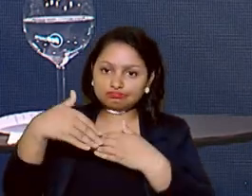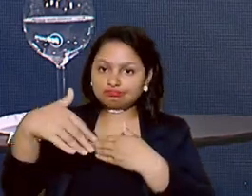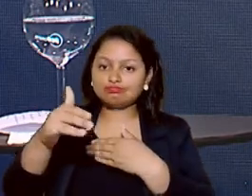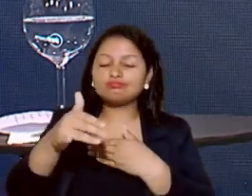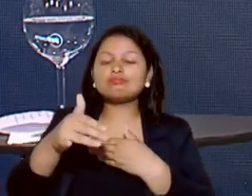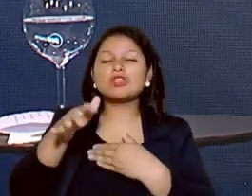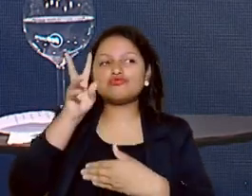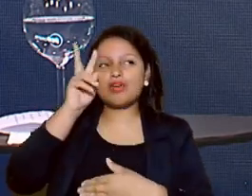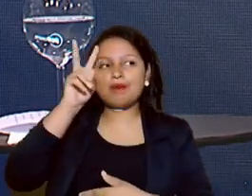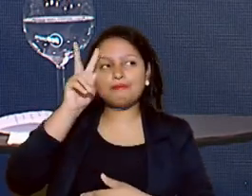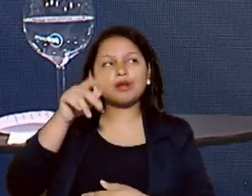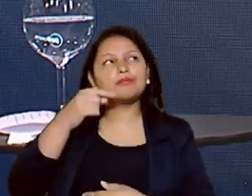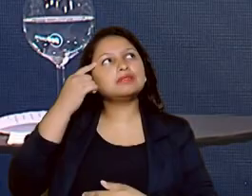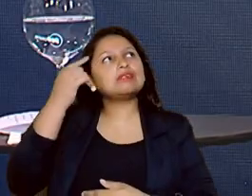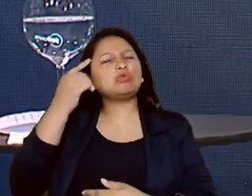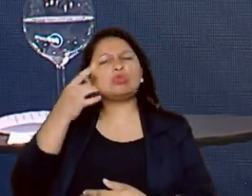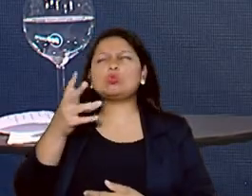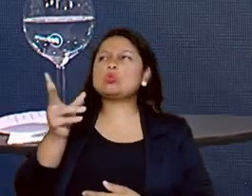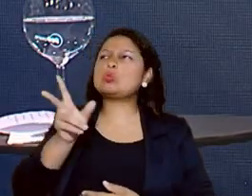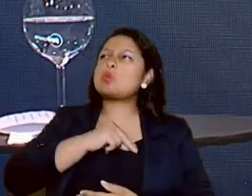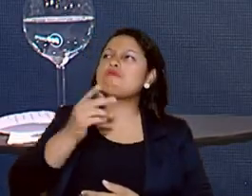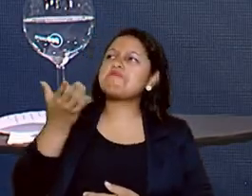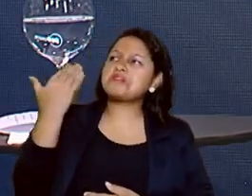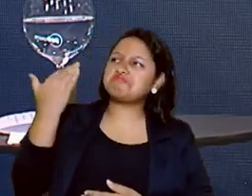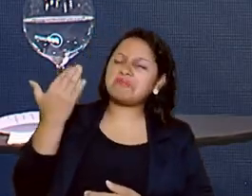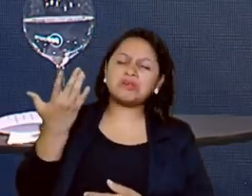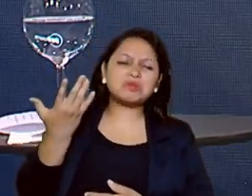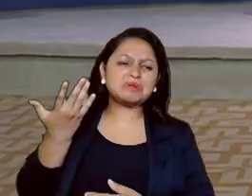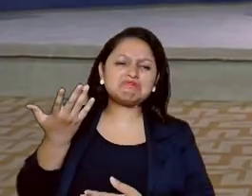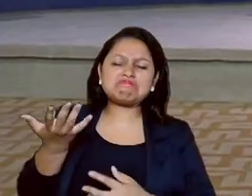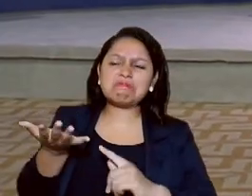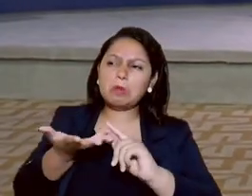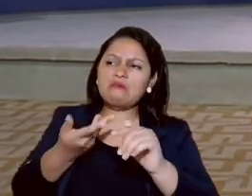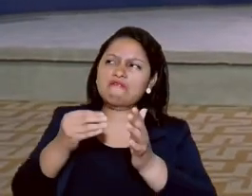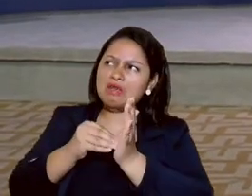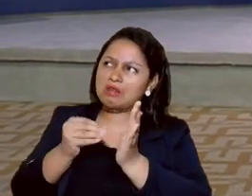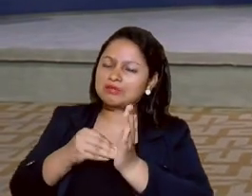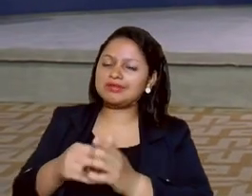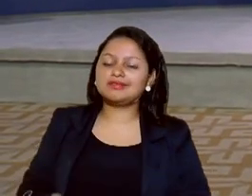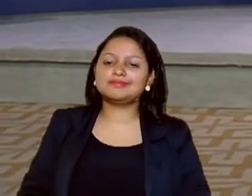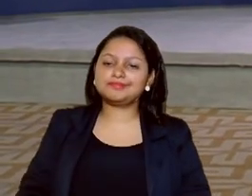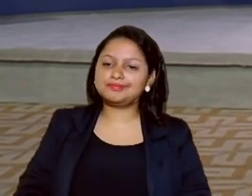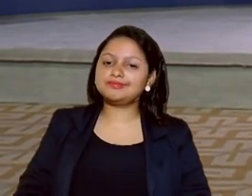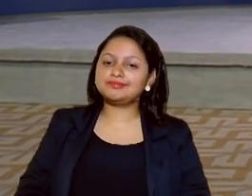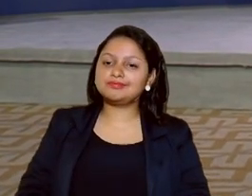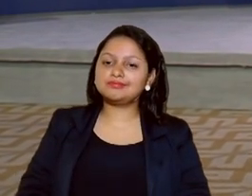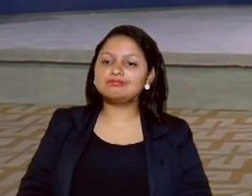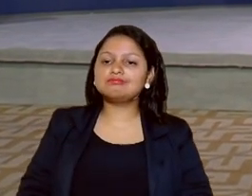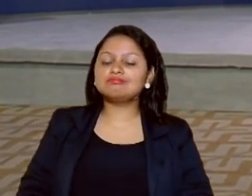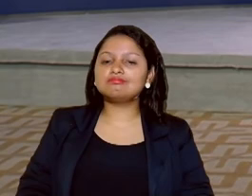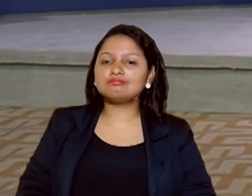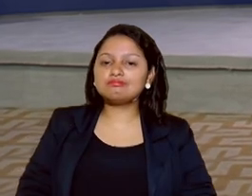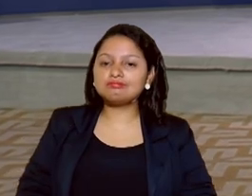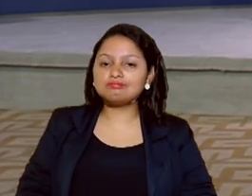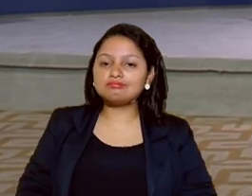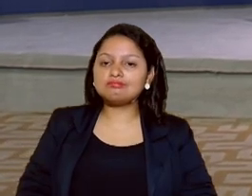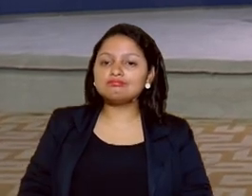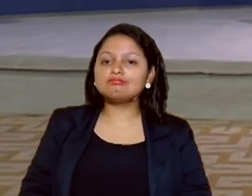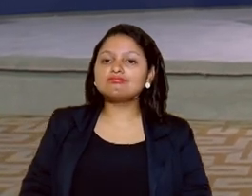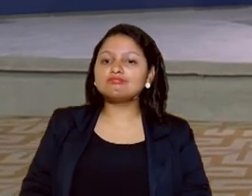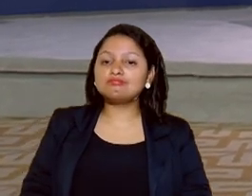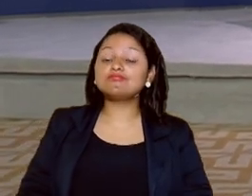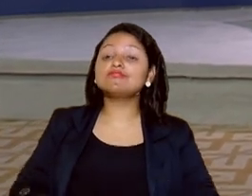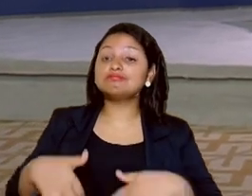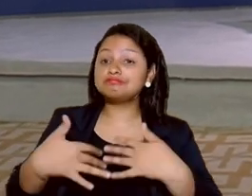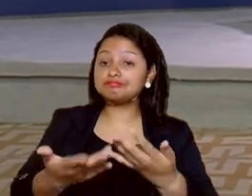dos dinossauros Eu tenho convicção disso um complemento da das tecnologias